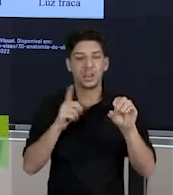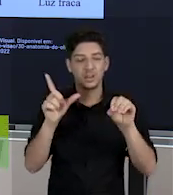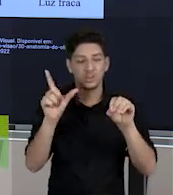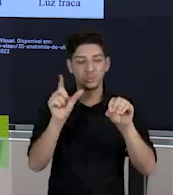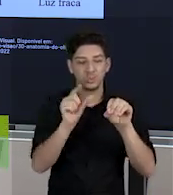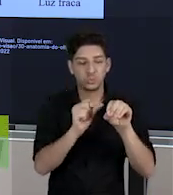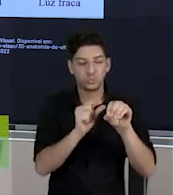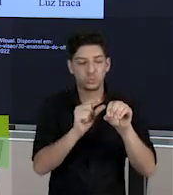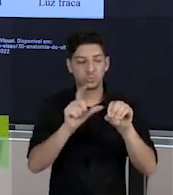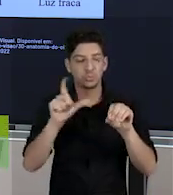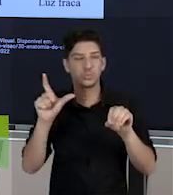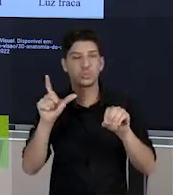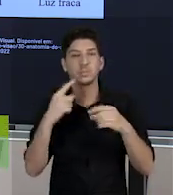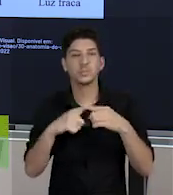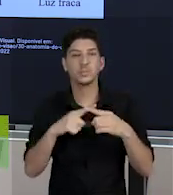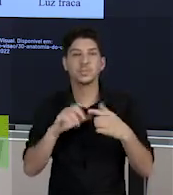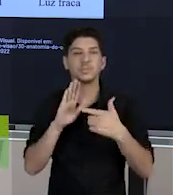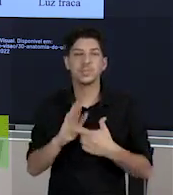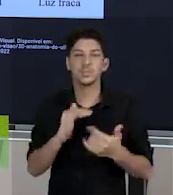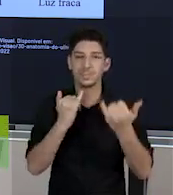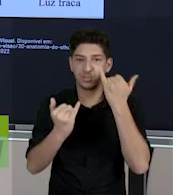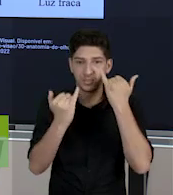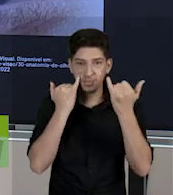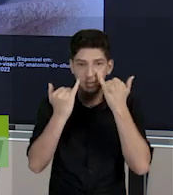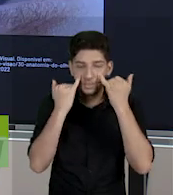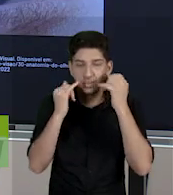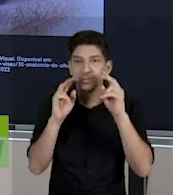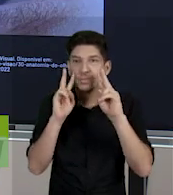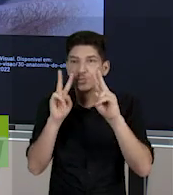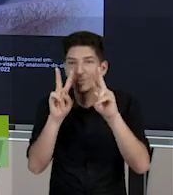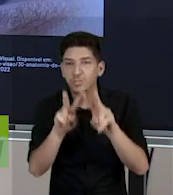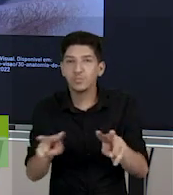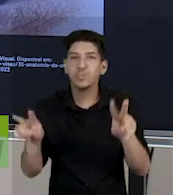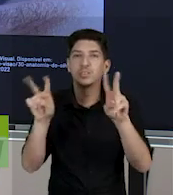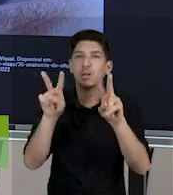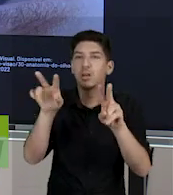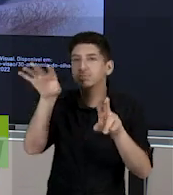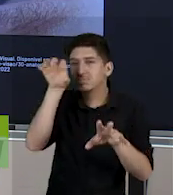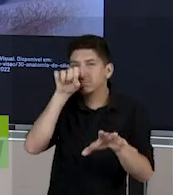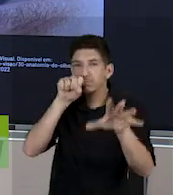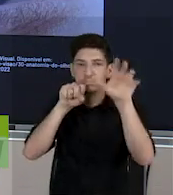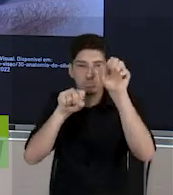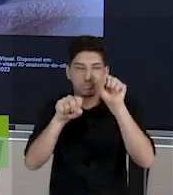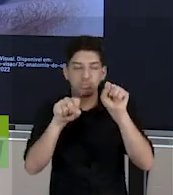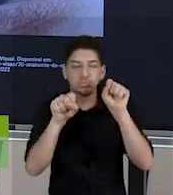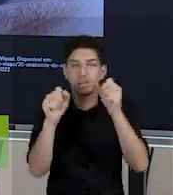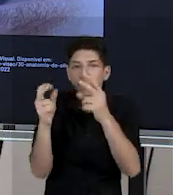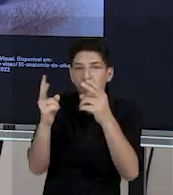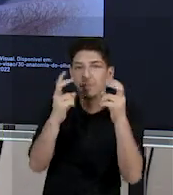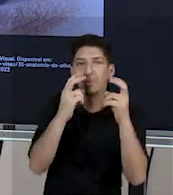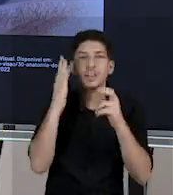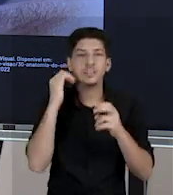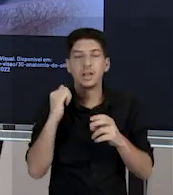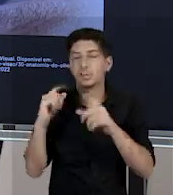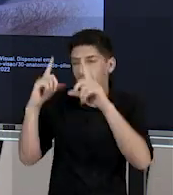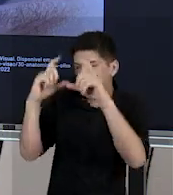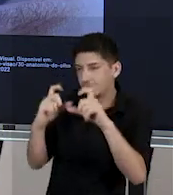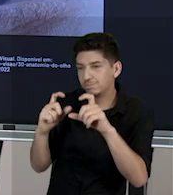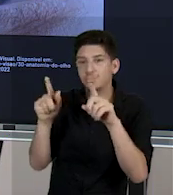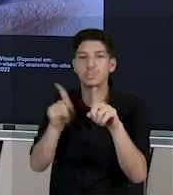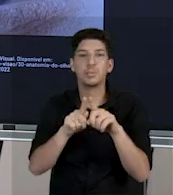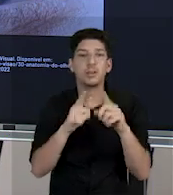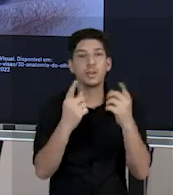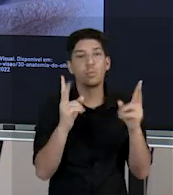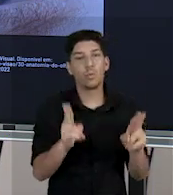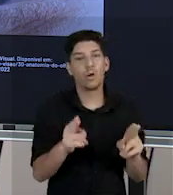luz aqui, para gerar aquela informação de saída, ela vai comandar aqui o funcionamento não só da câmera, como também dos nossos olhos.